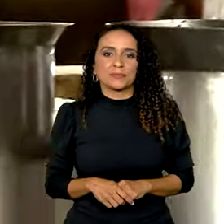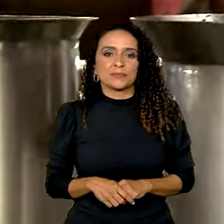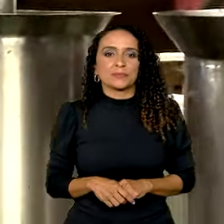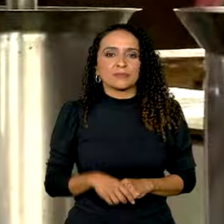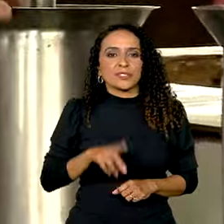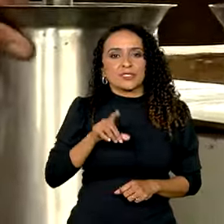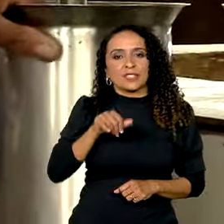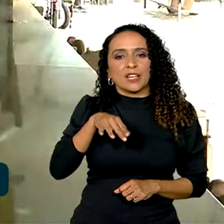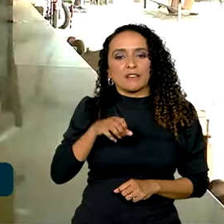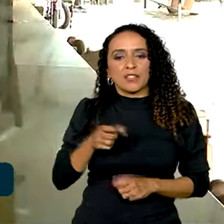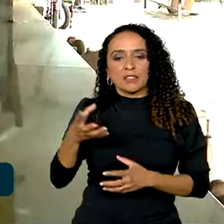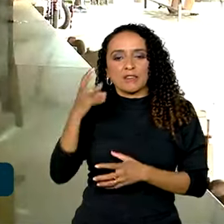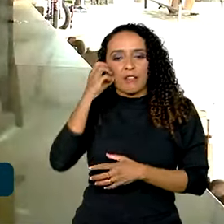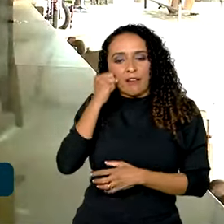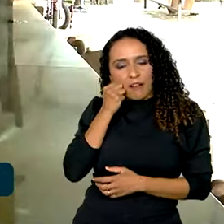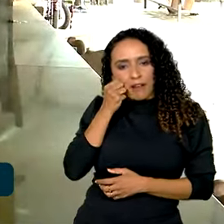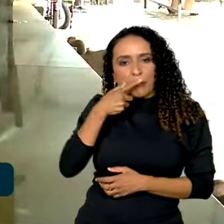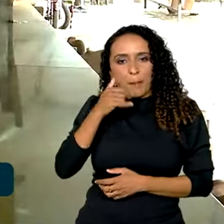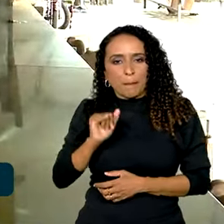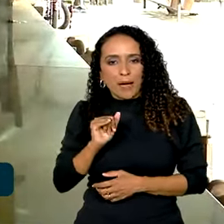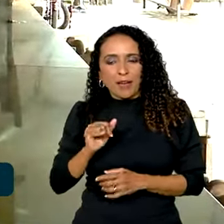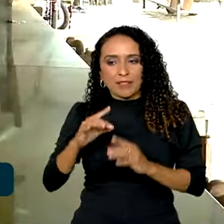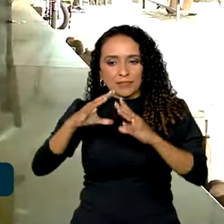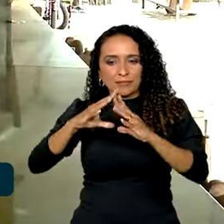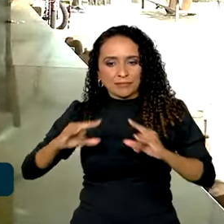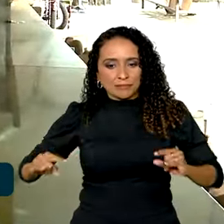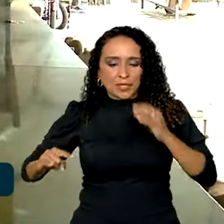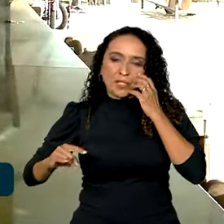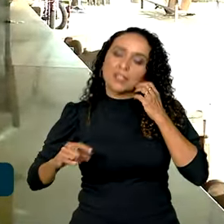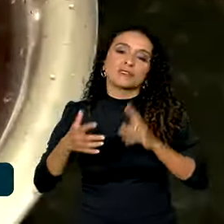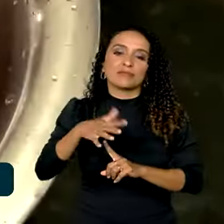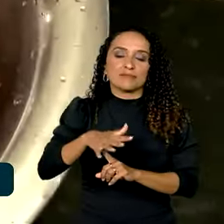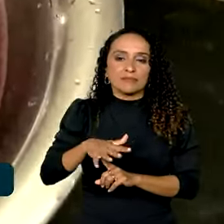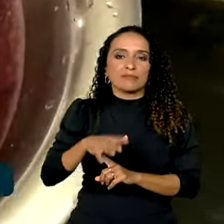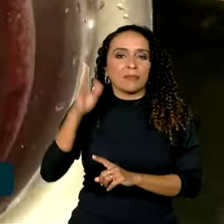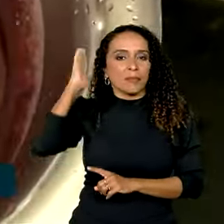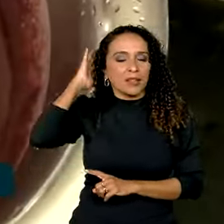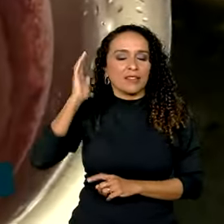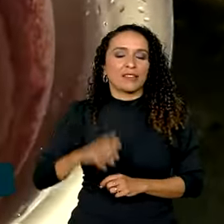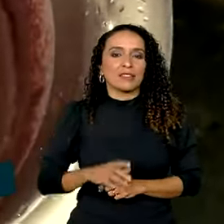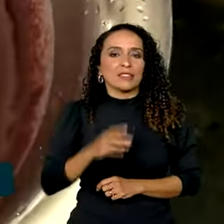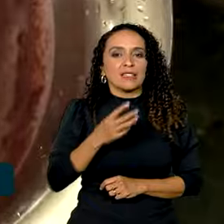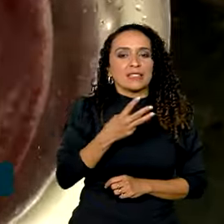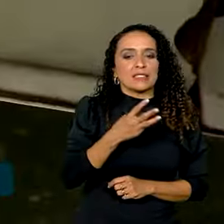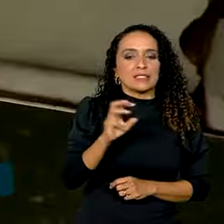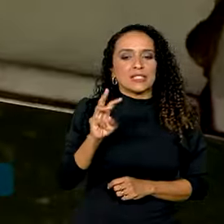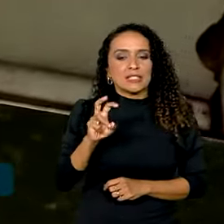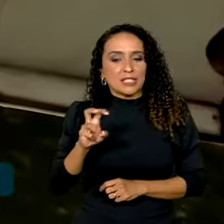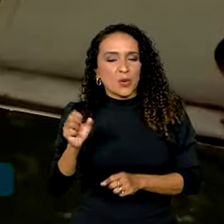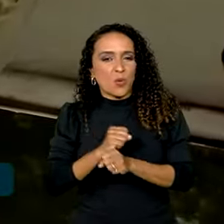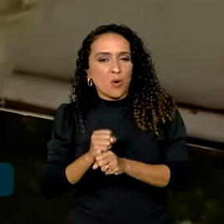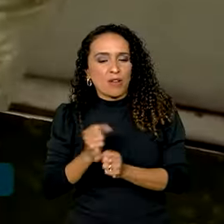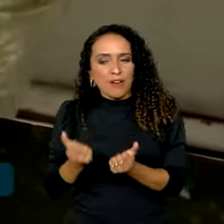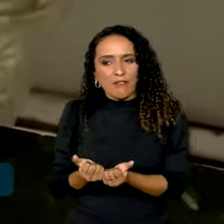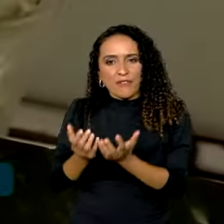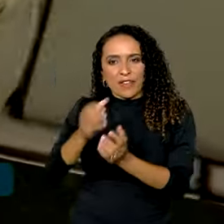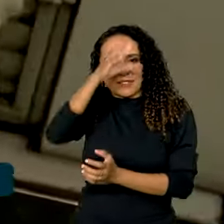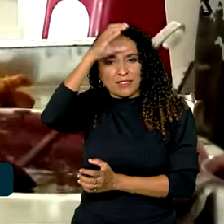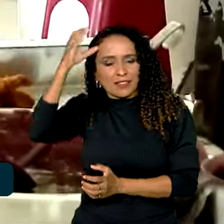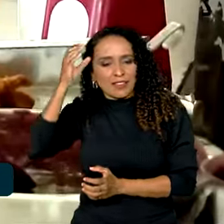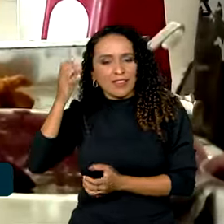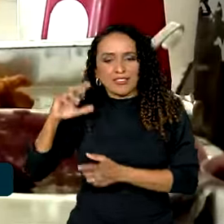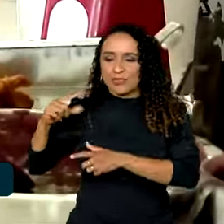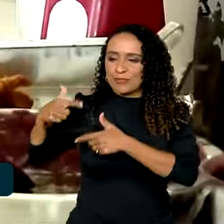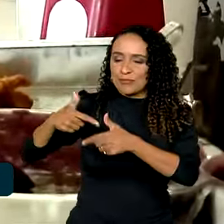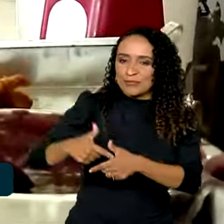Davino herdou do pai a banca no mercado Ver o Peso em Belém. Há 35 anos, ele oferece aos clientes o